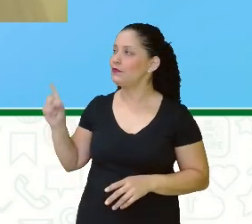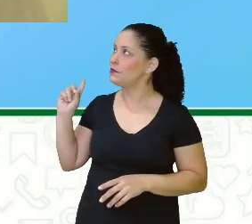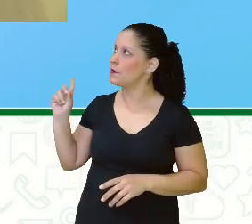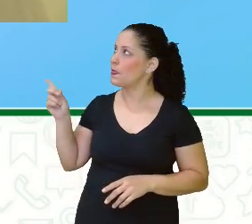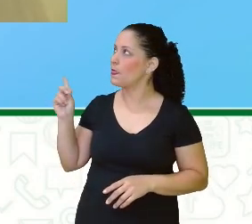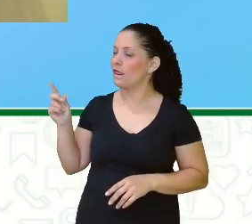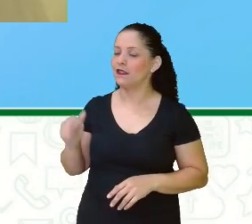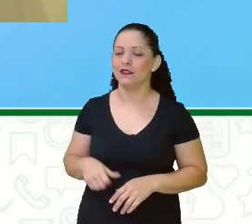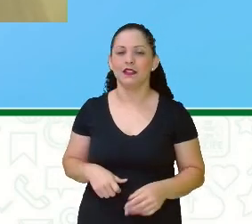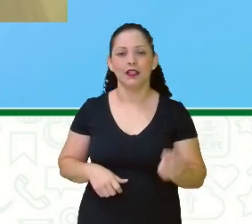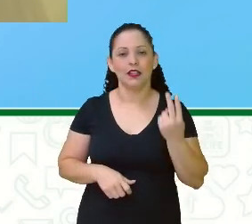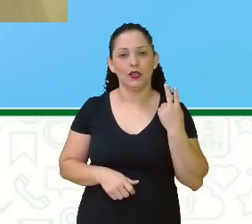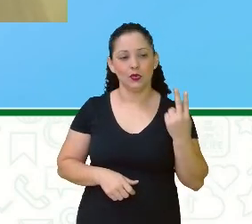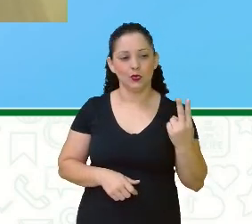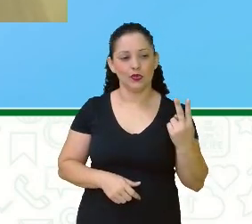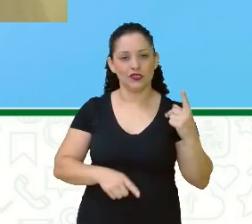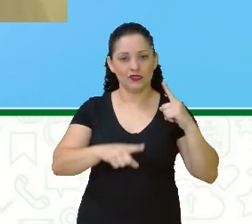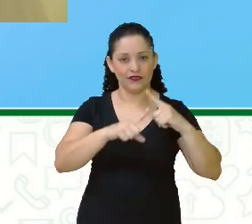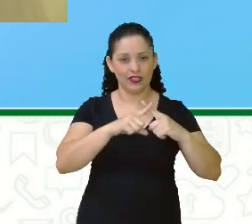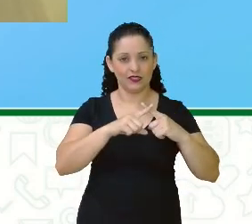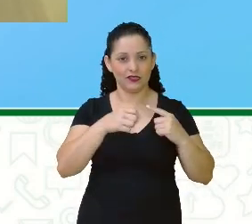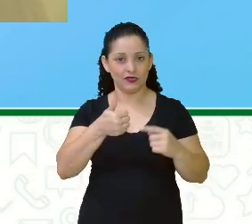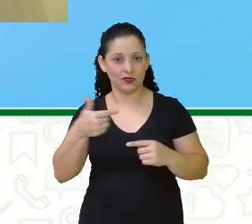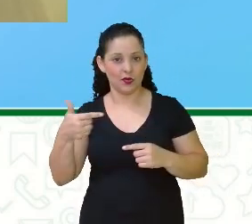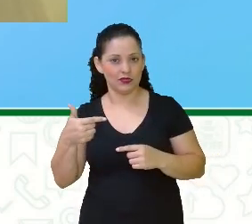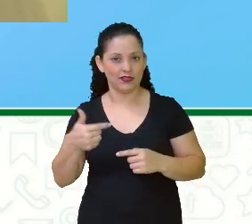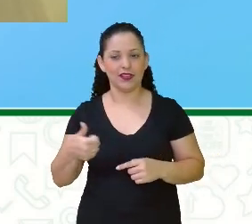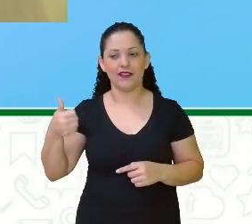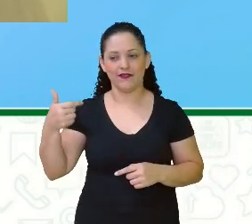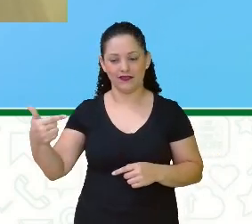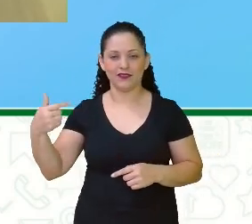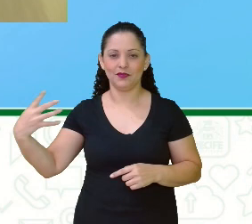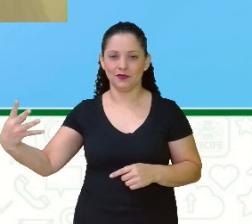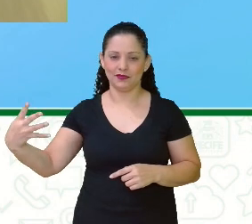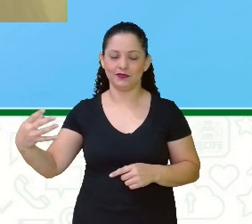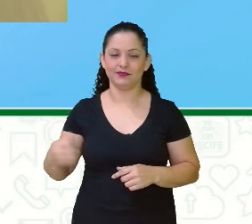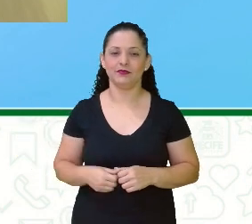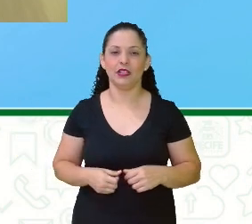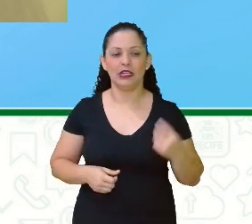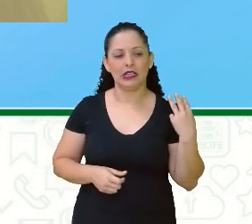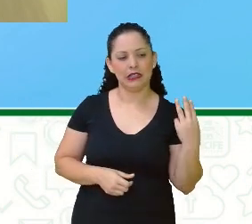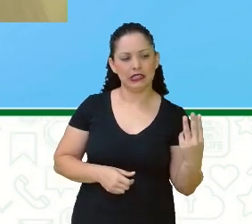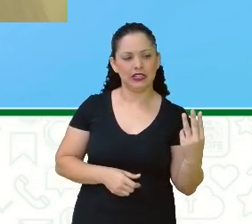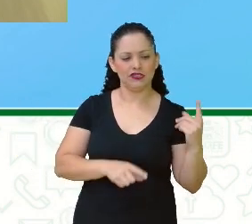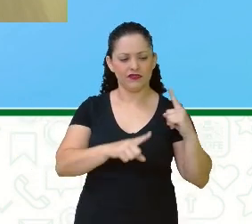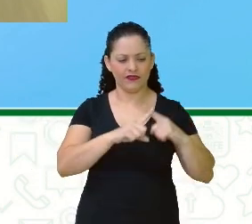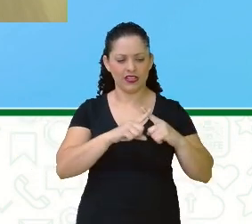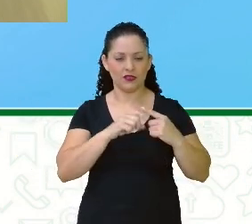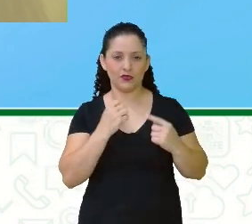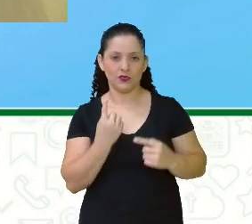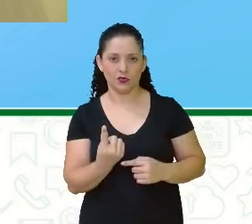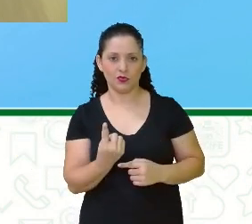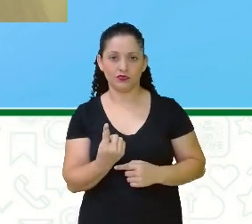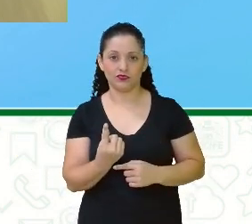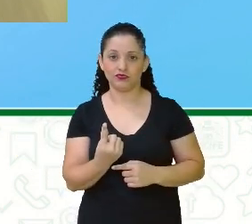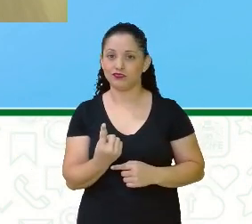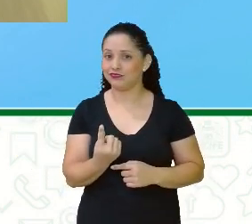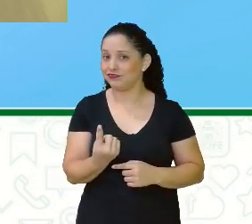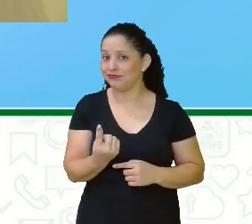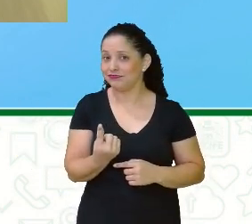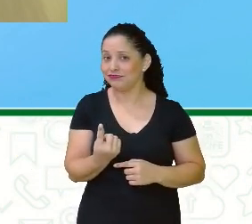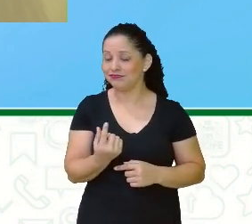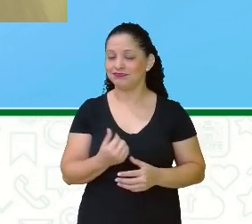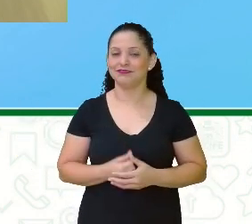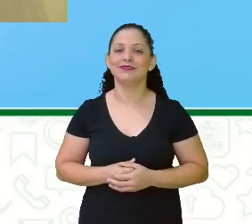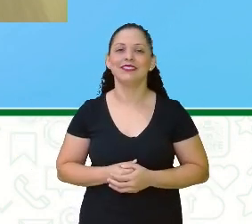2 vezes 12, 24, né? E 3 vezes 1, porque eu disse a você, ali embaixo tem 1,